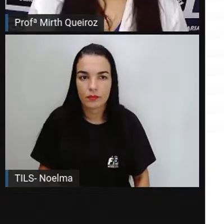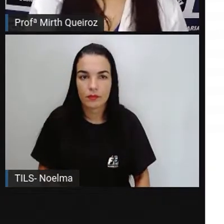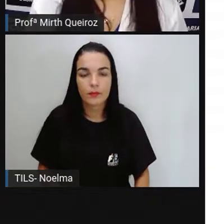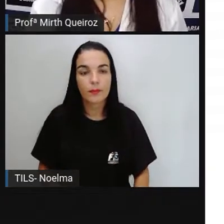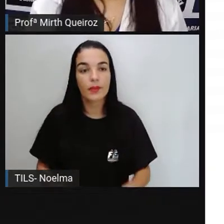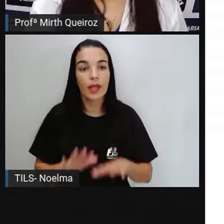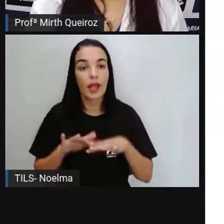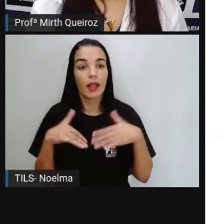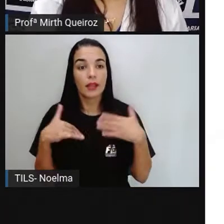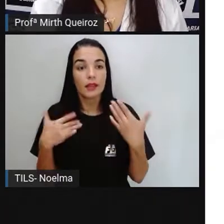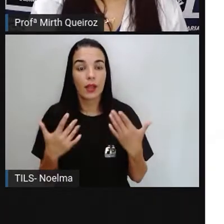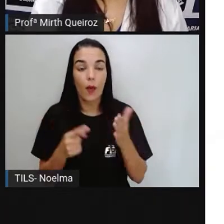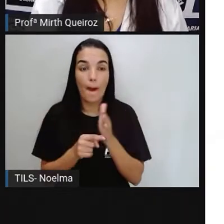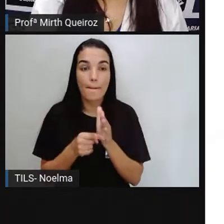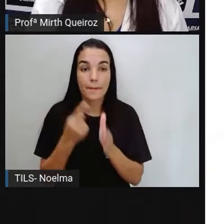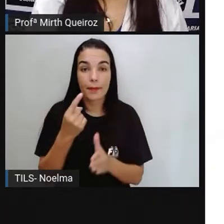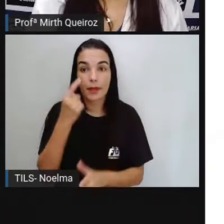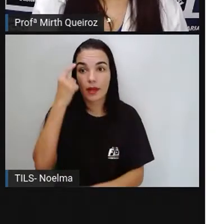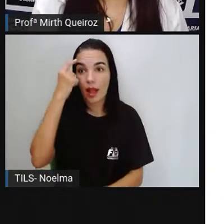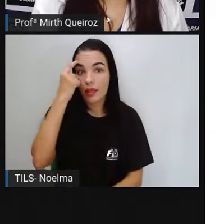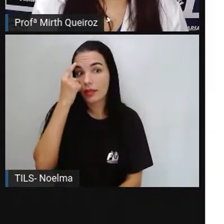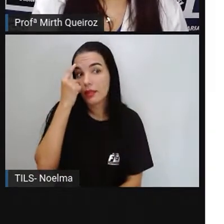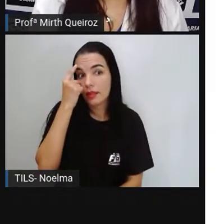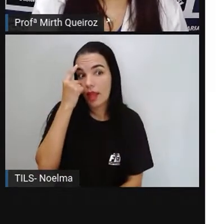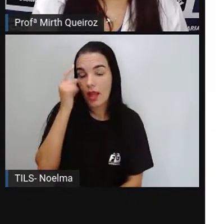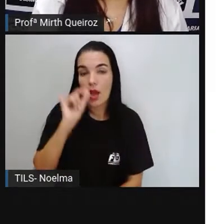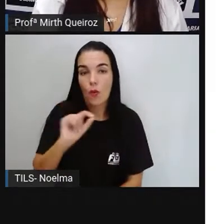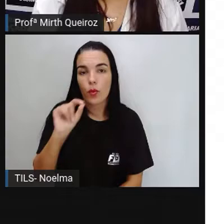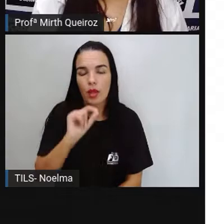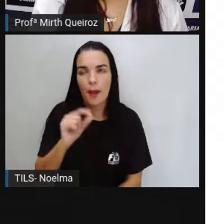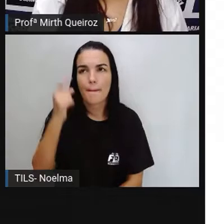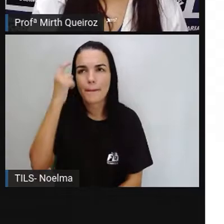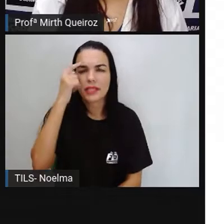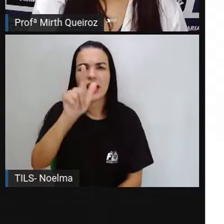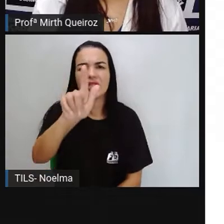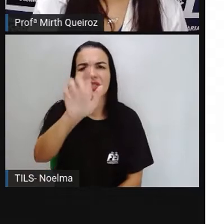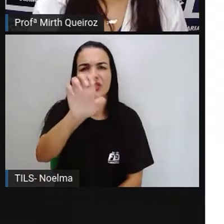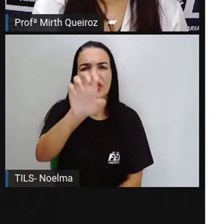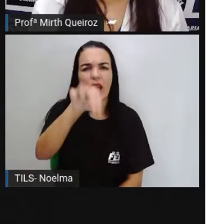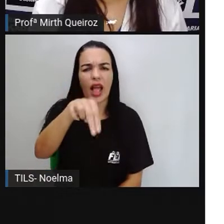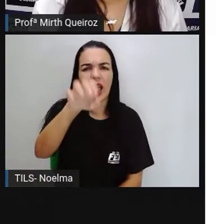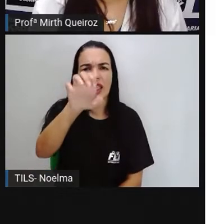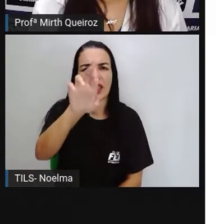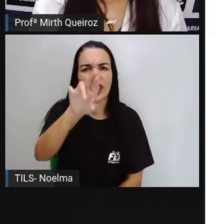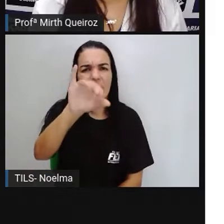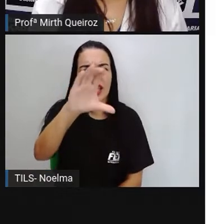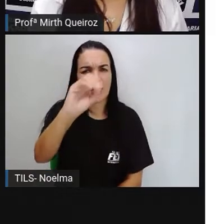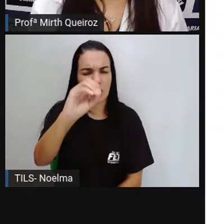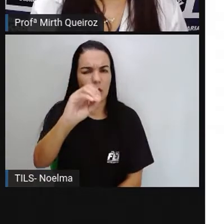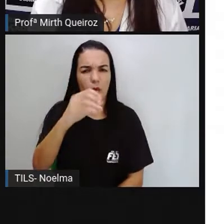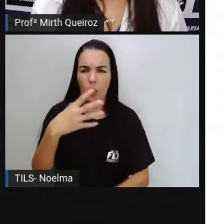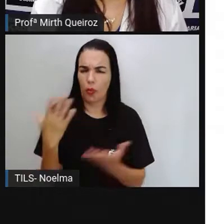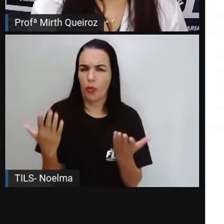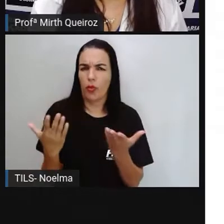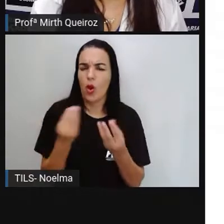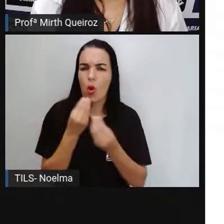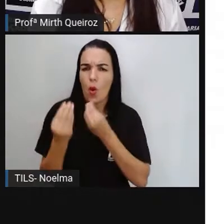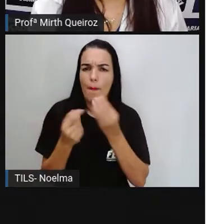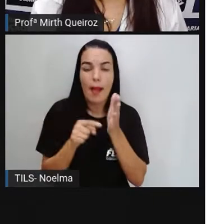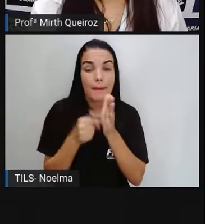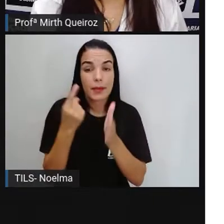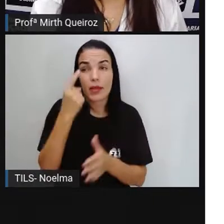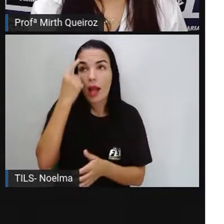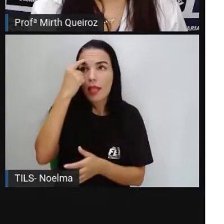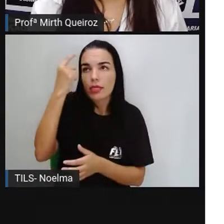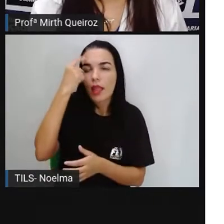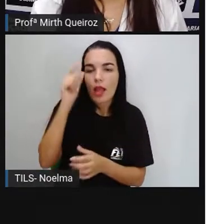A primeira ideia aí é sobre o índio, que o índio é genérico. O que significa isso? Todos os índios são iguais. A primeira ideia que a